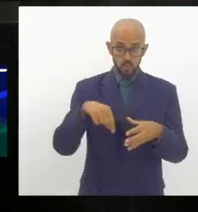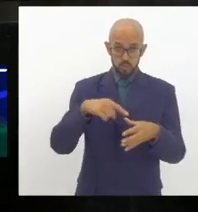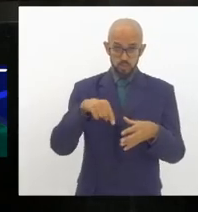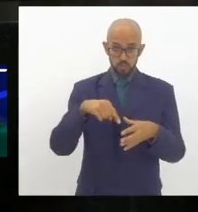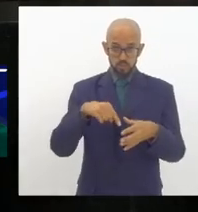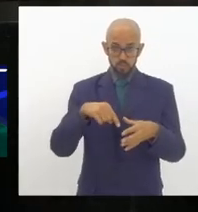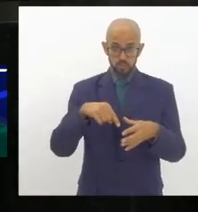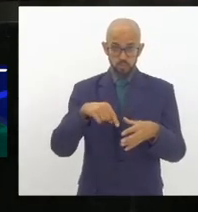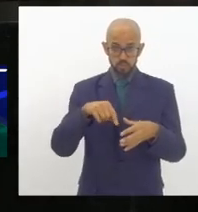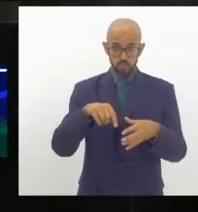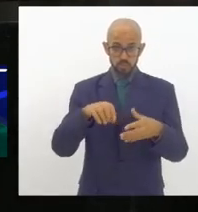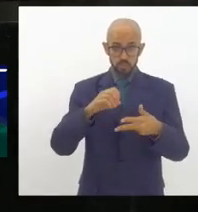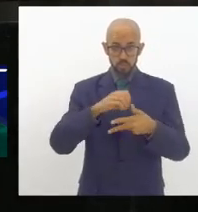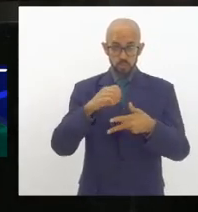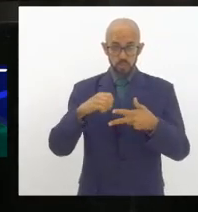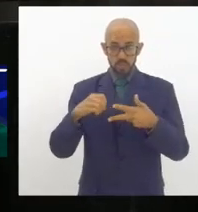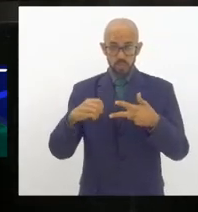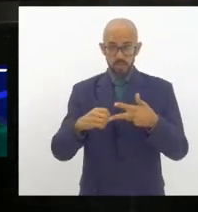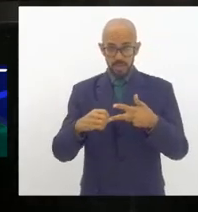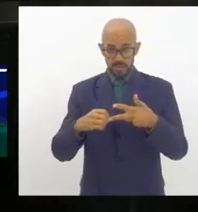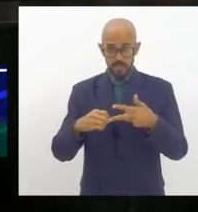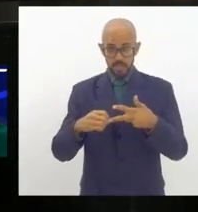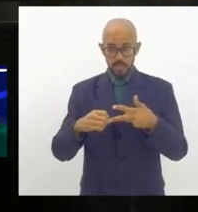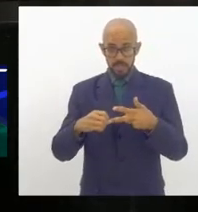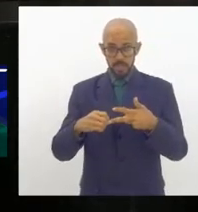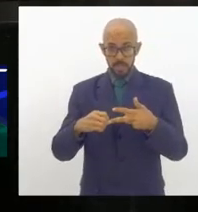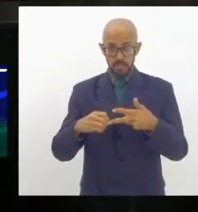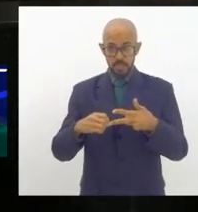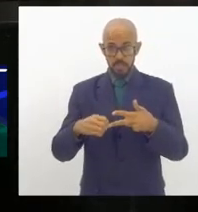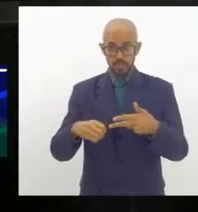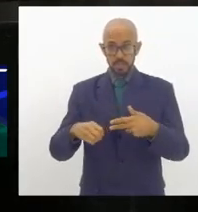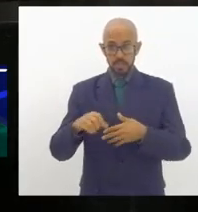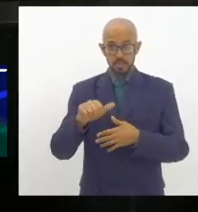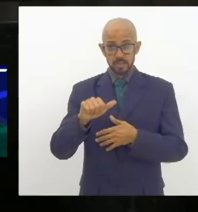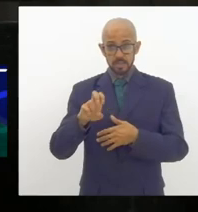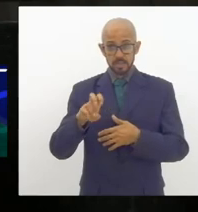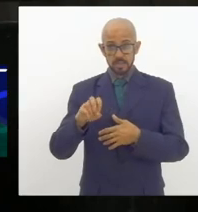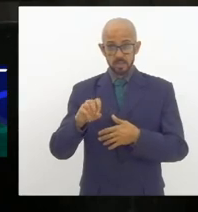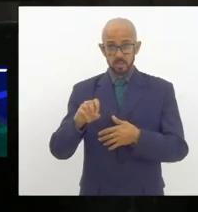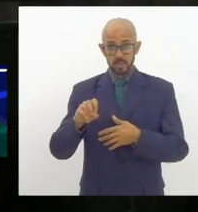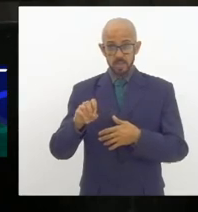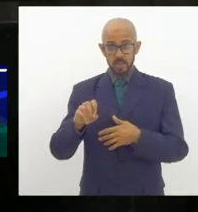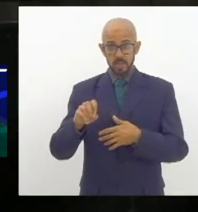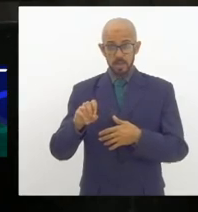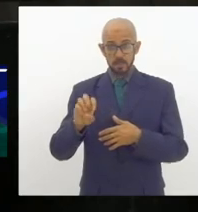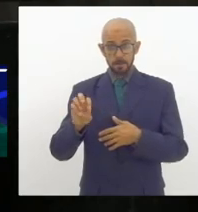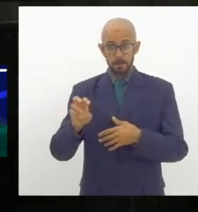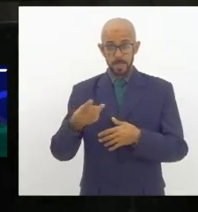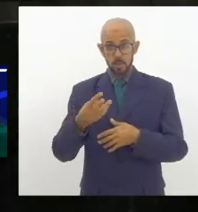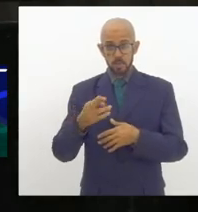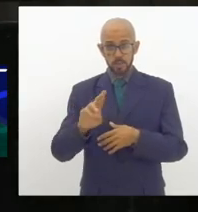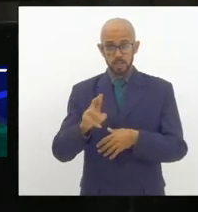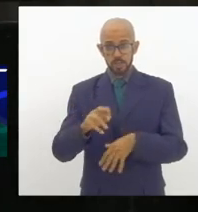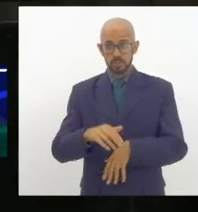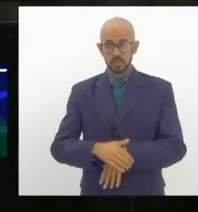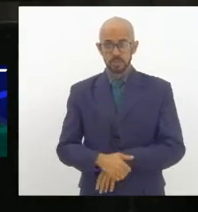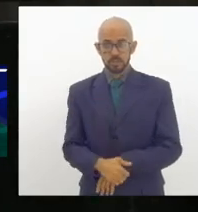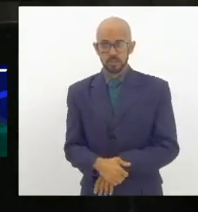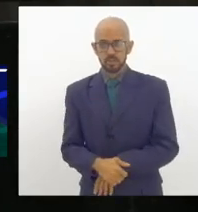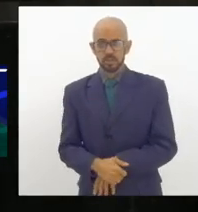ENEM na ordem de 150 milhões de reais